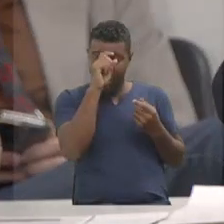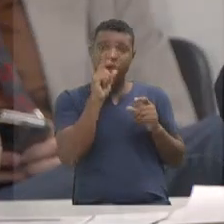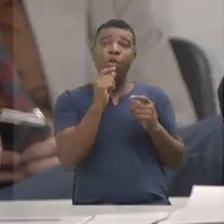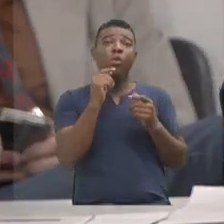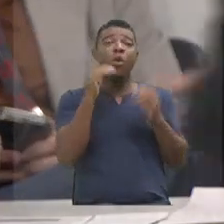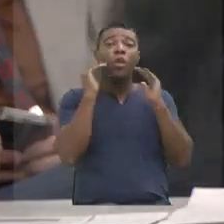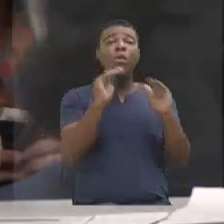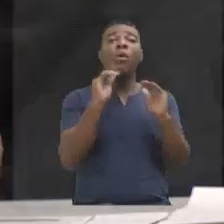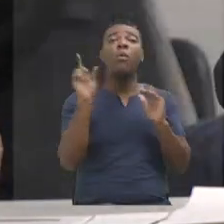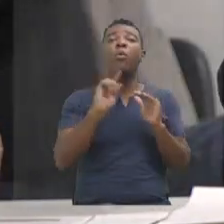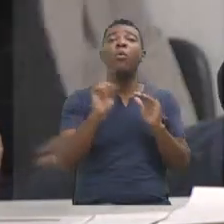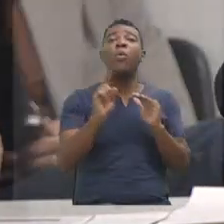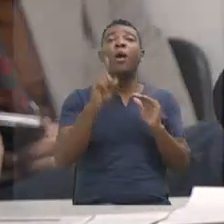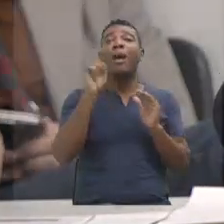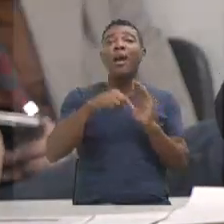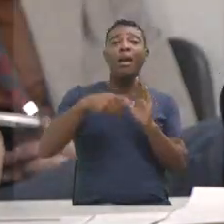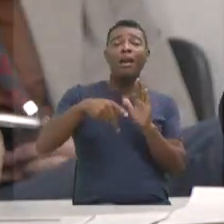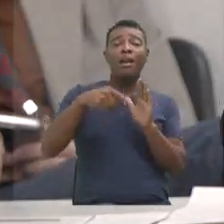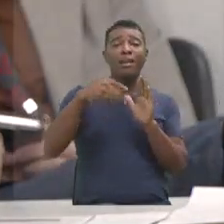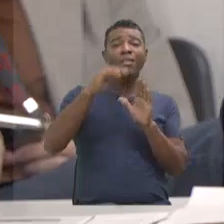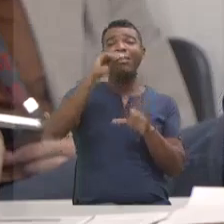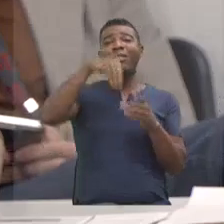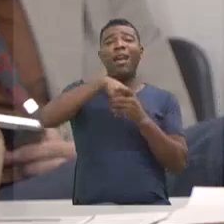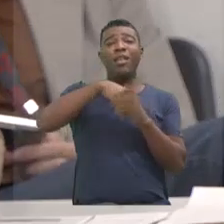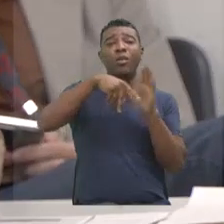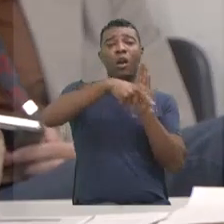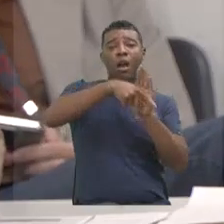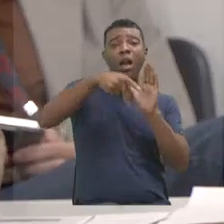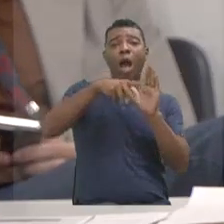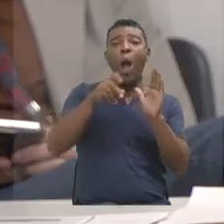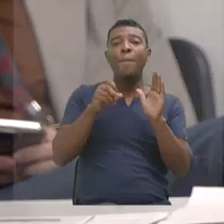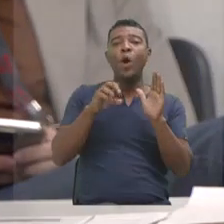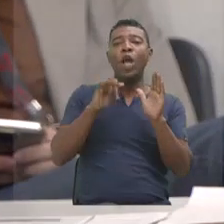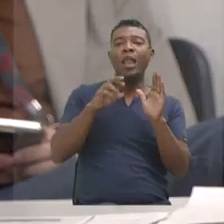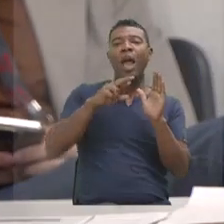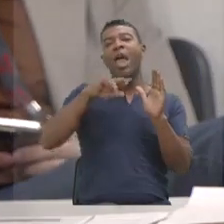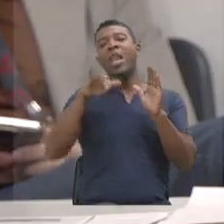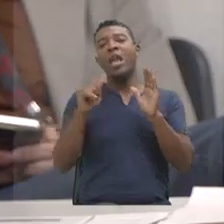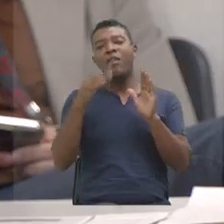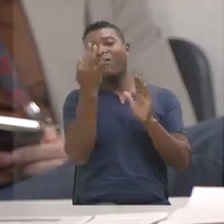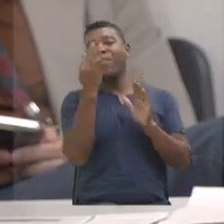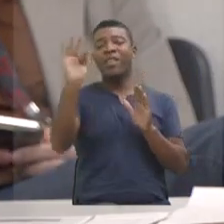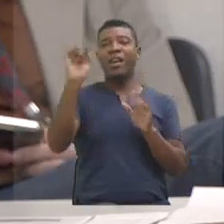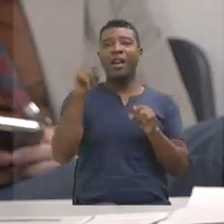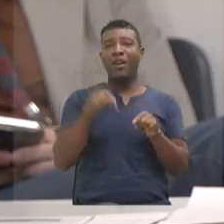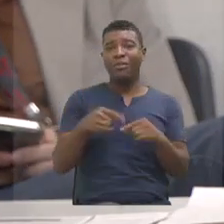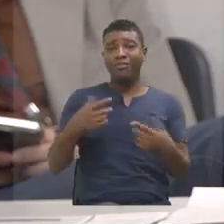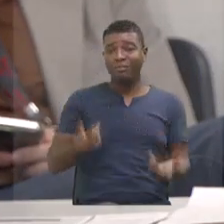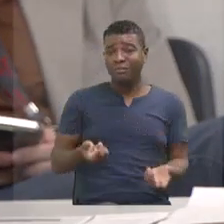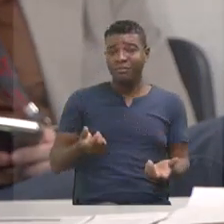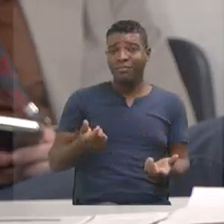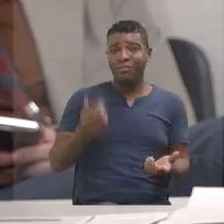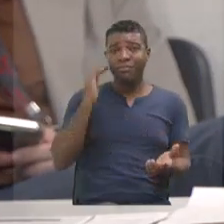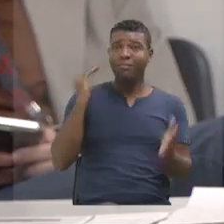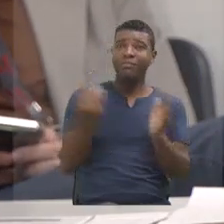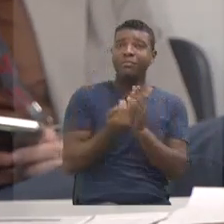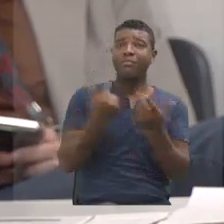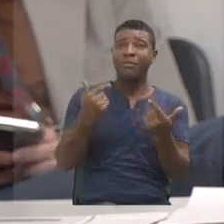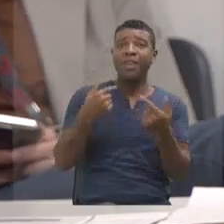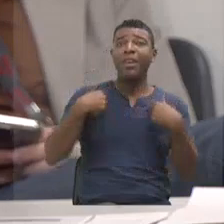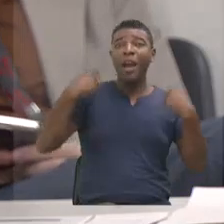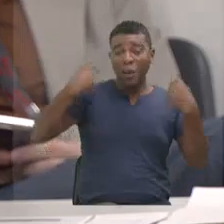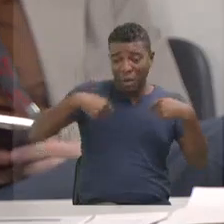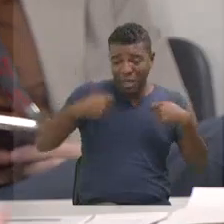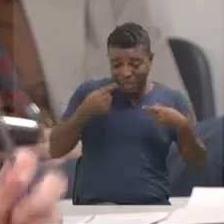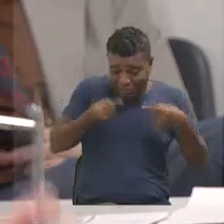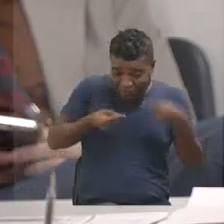da portaria Federal e obviamente é desabilitação de serviço de auto complexidade Ela depende da discussão do